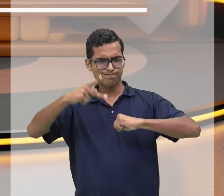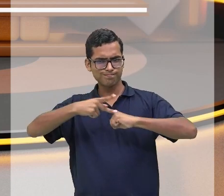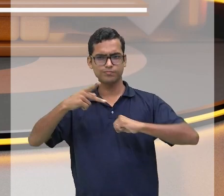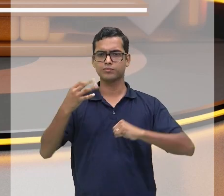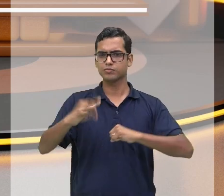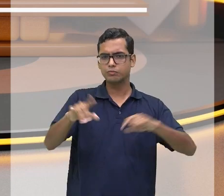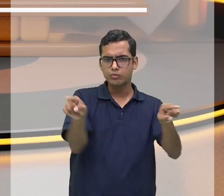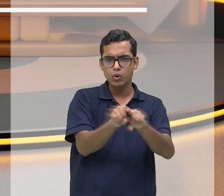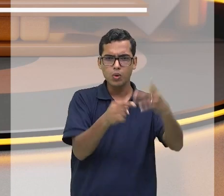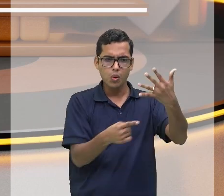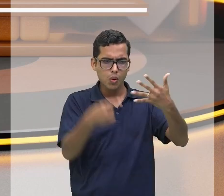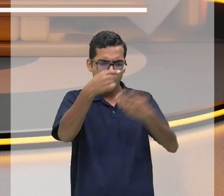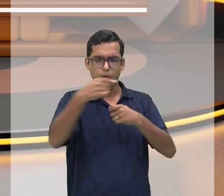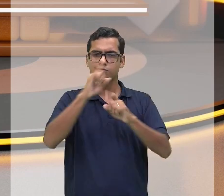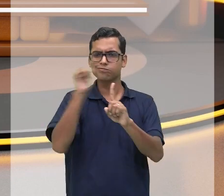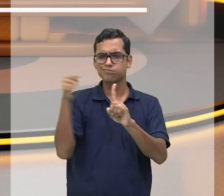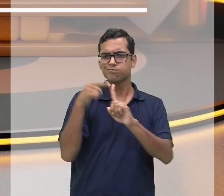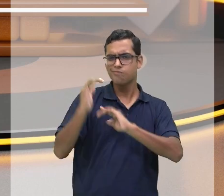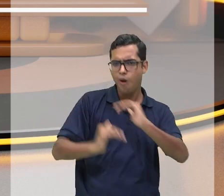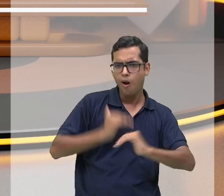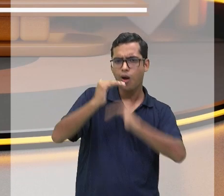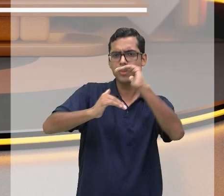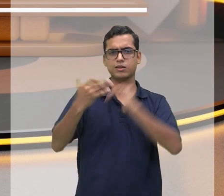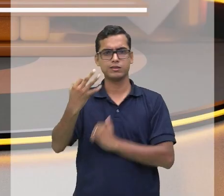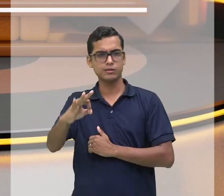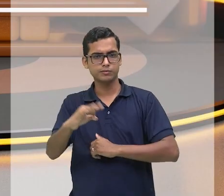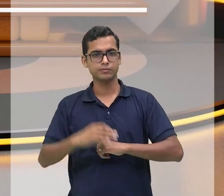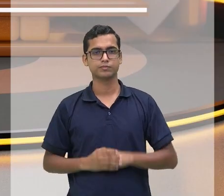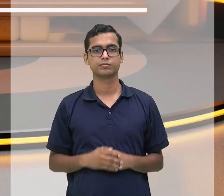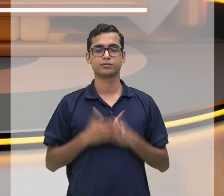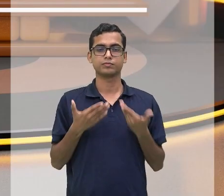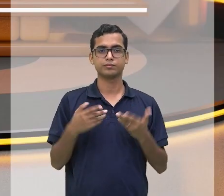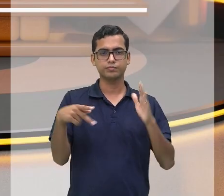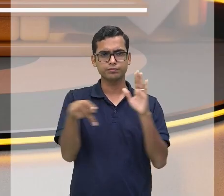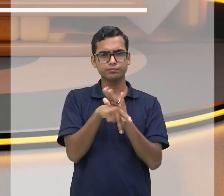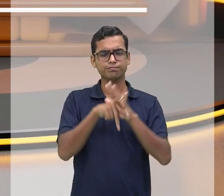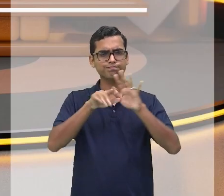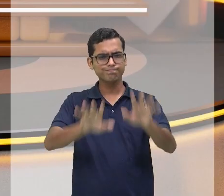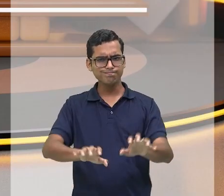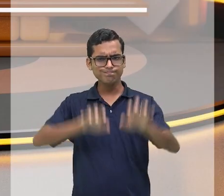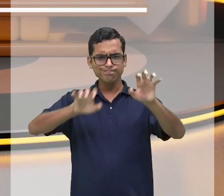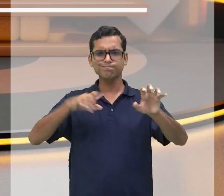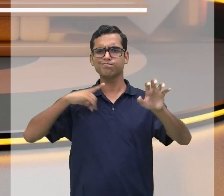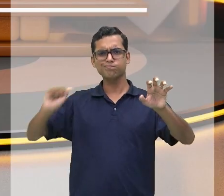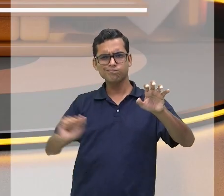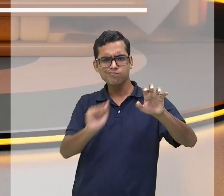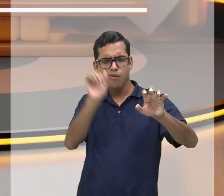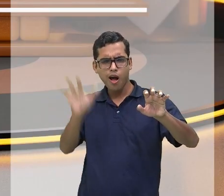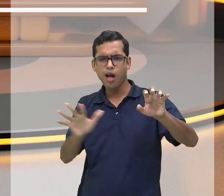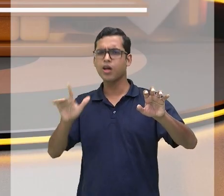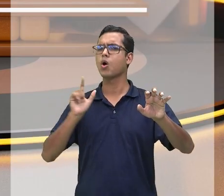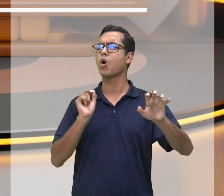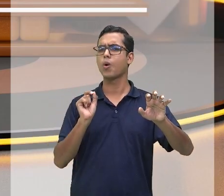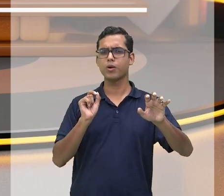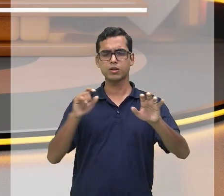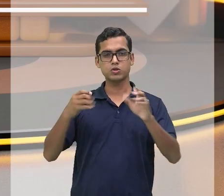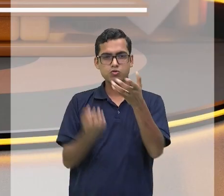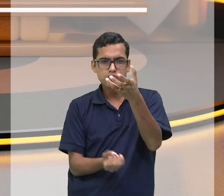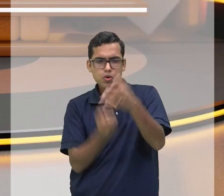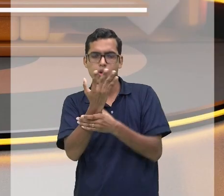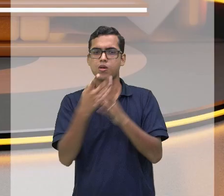de crescimento, mas aconteceu o contrário. Então, os tigres asiáticos, gente, eles acabam surgindo aí na década